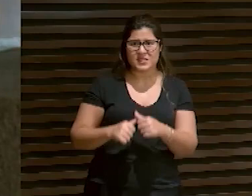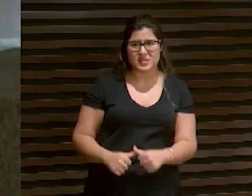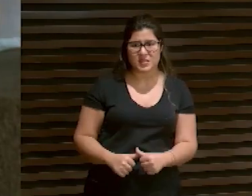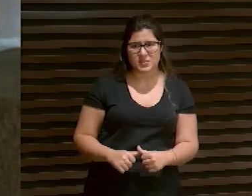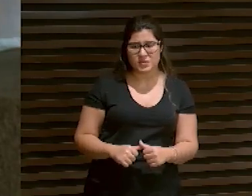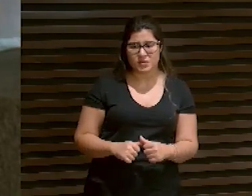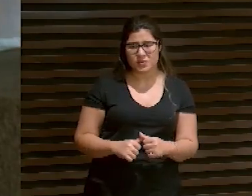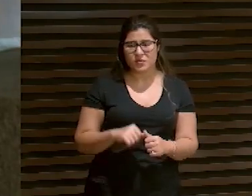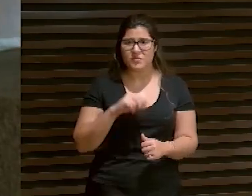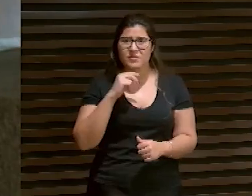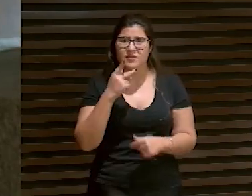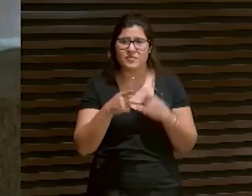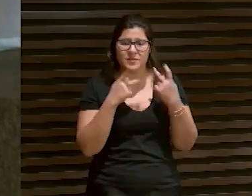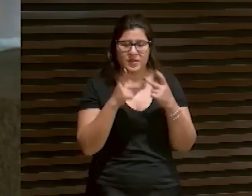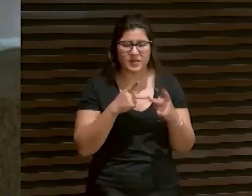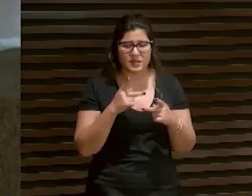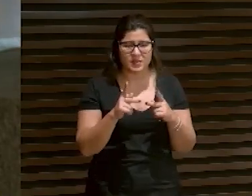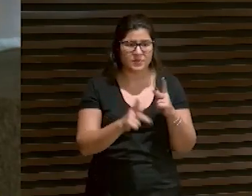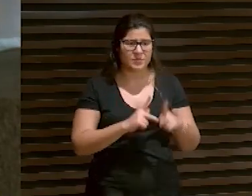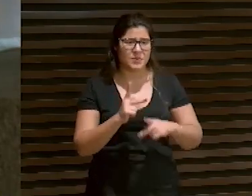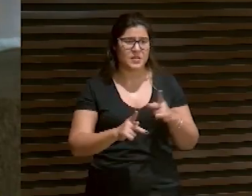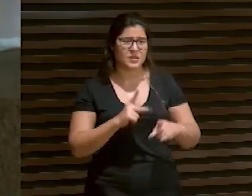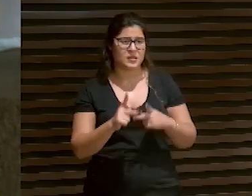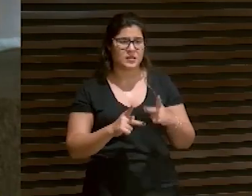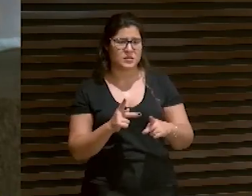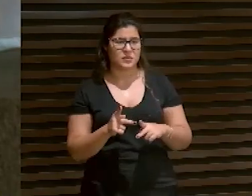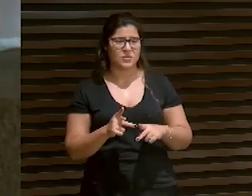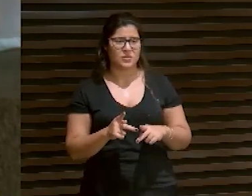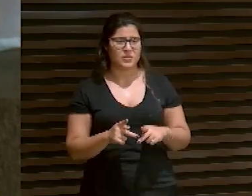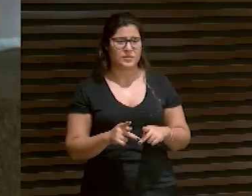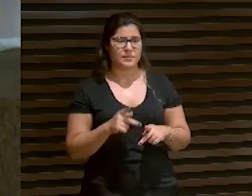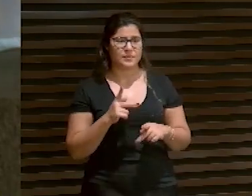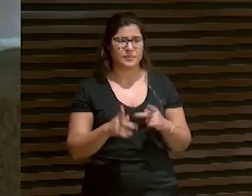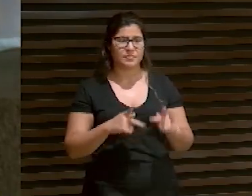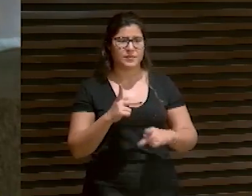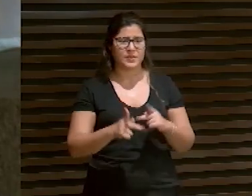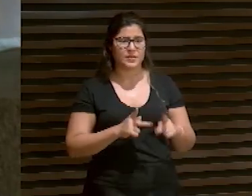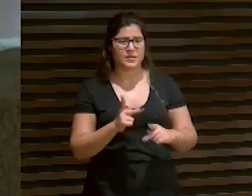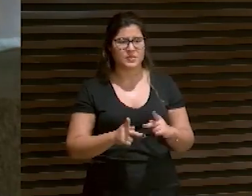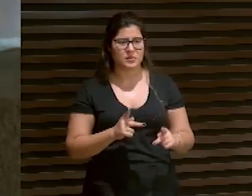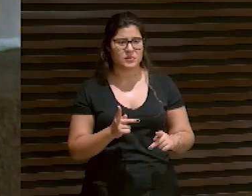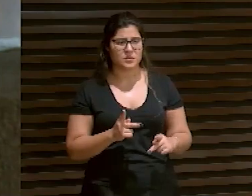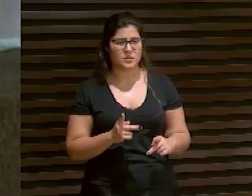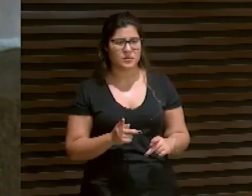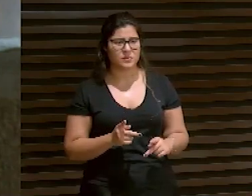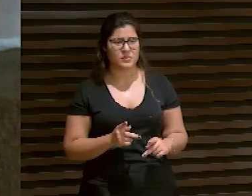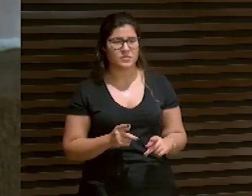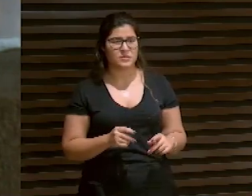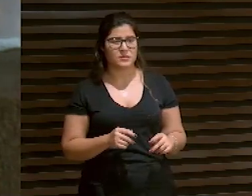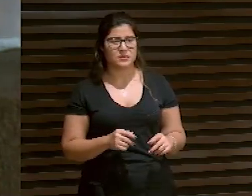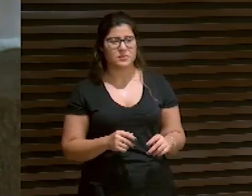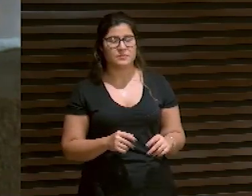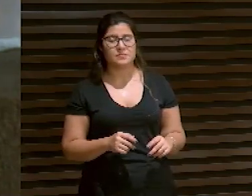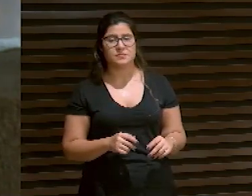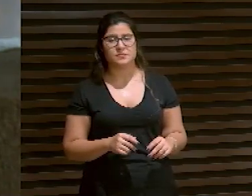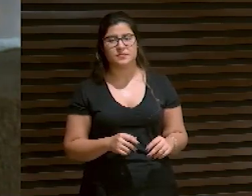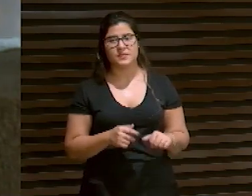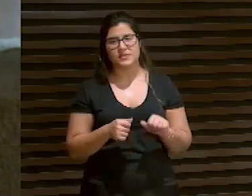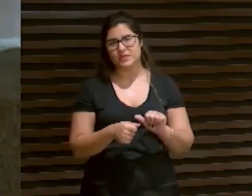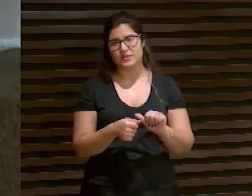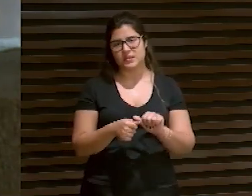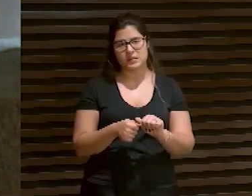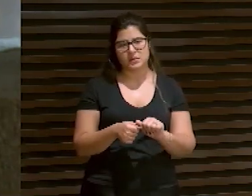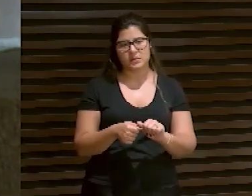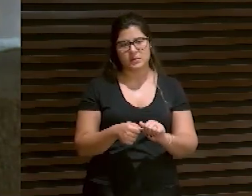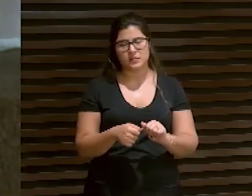povo é propenso ao mal. Eles me deram os utensílios, me deram um pouco de ouro, eu taquei no forno e saiu um bezerro de ouro. Irmãos,